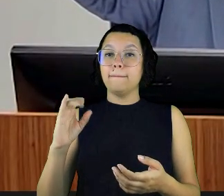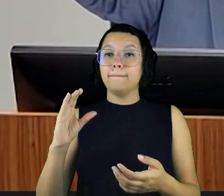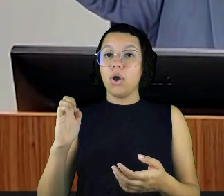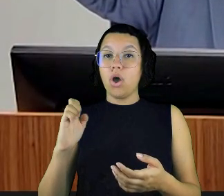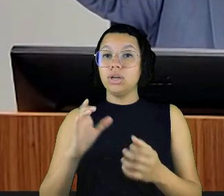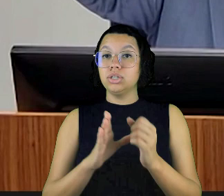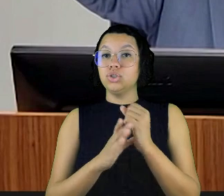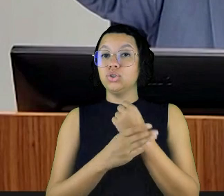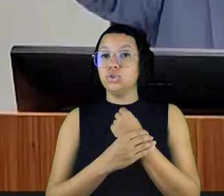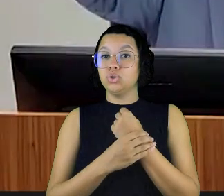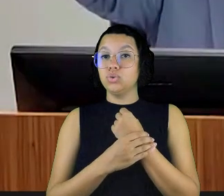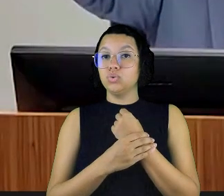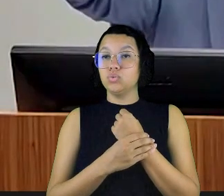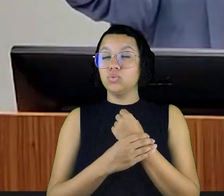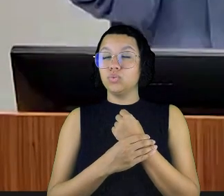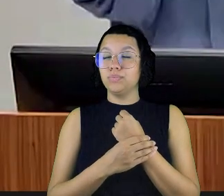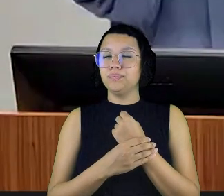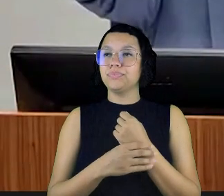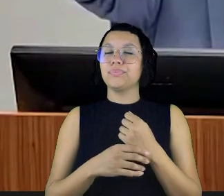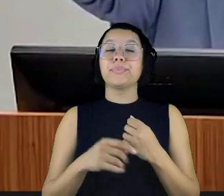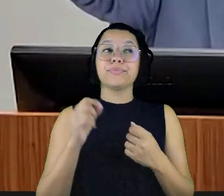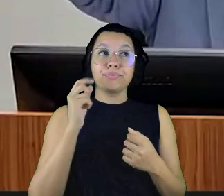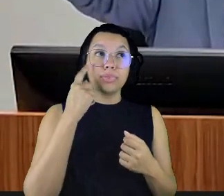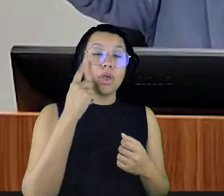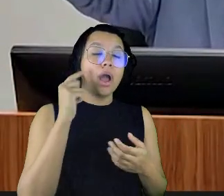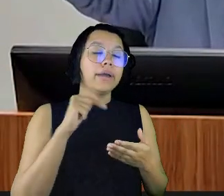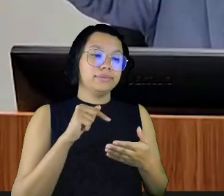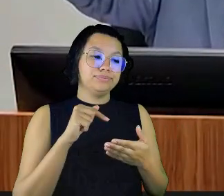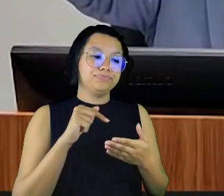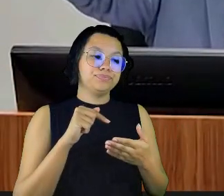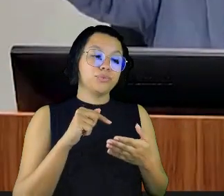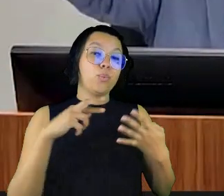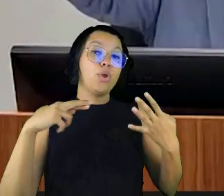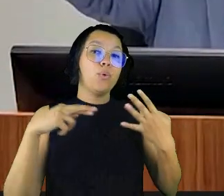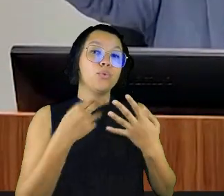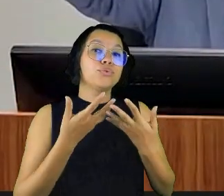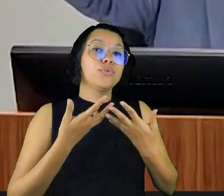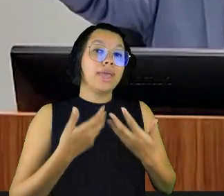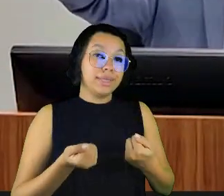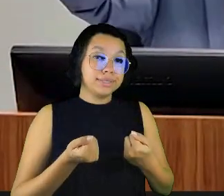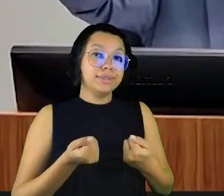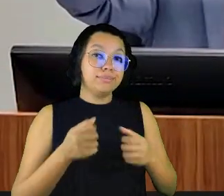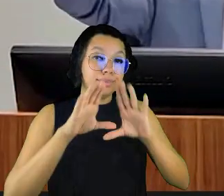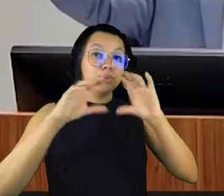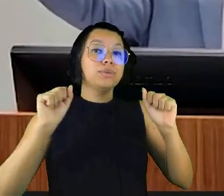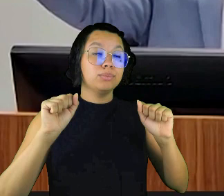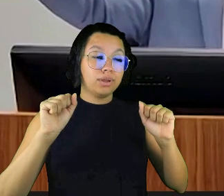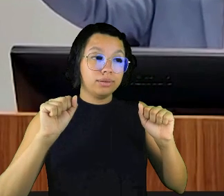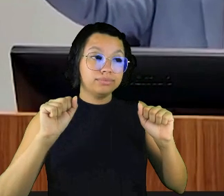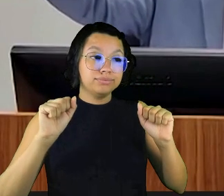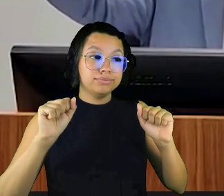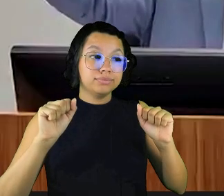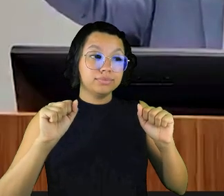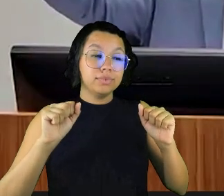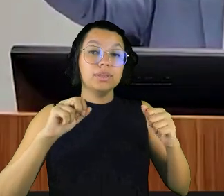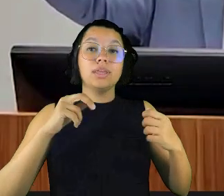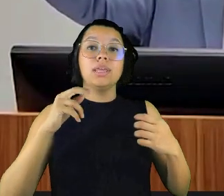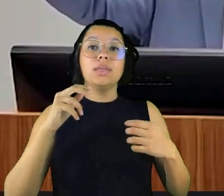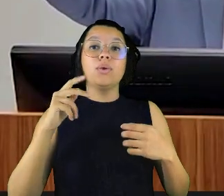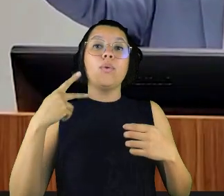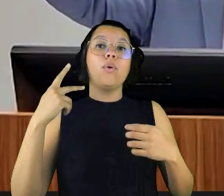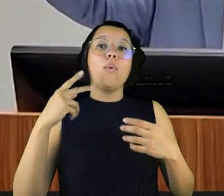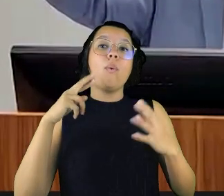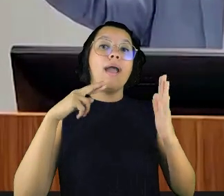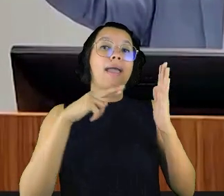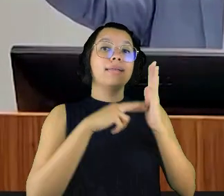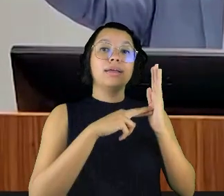e o relator nem se deu conta do pedido que a parte formulou e passou batido na questão do